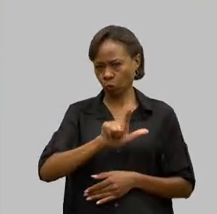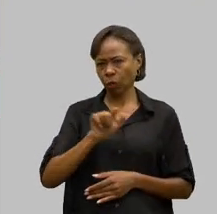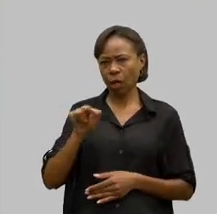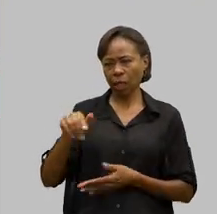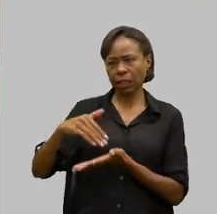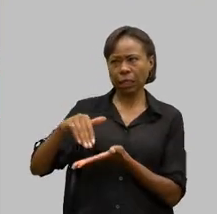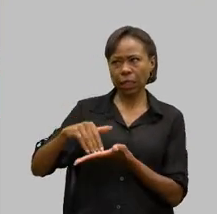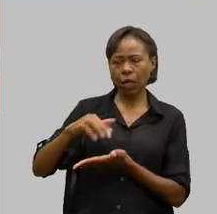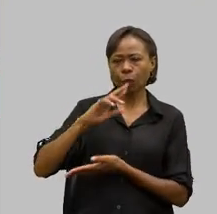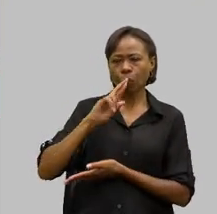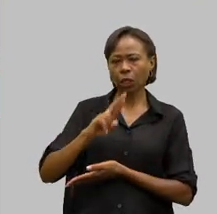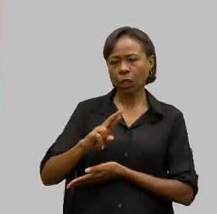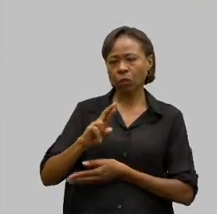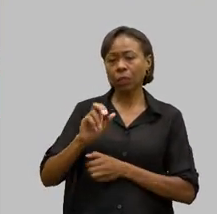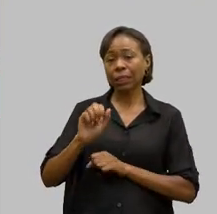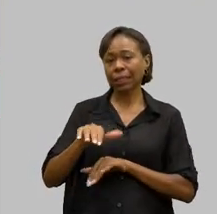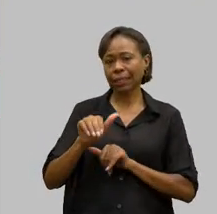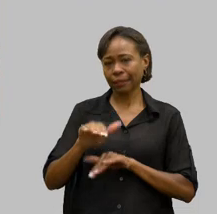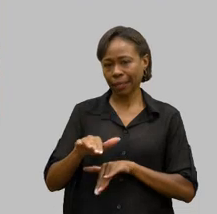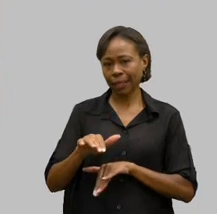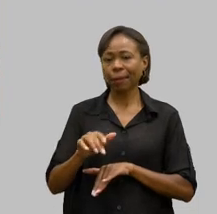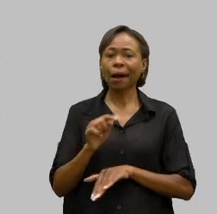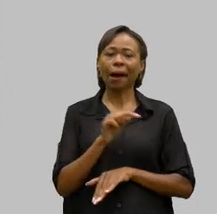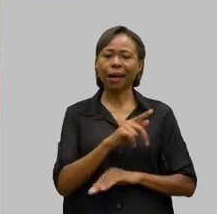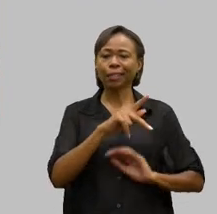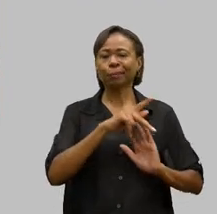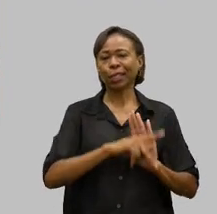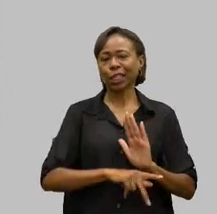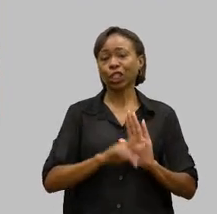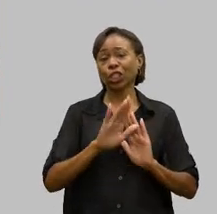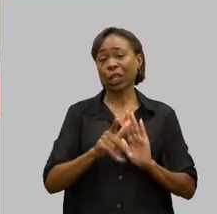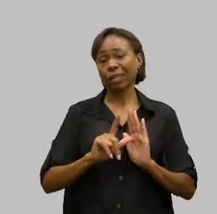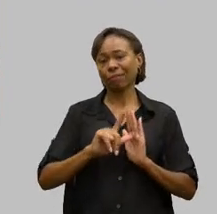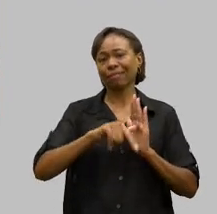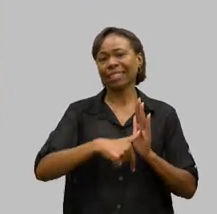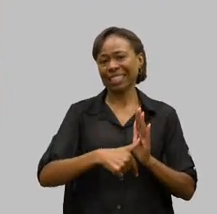que o projeto saiu da Comissão de Educação, Ciência e Tecnologia.